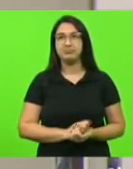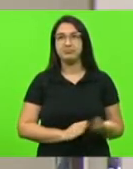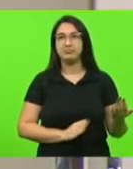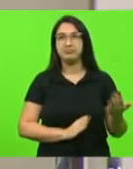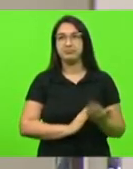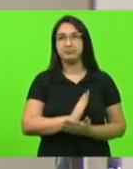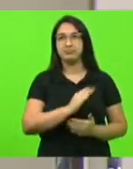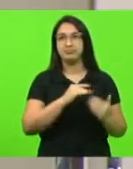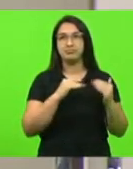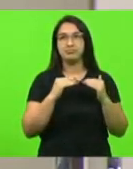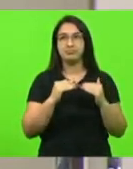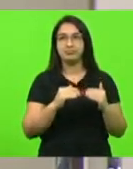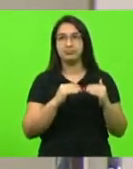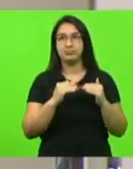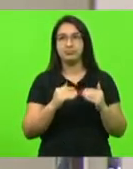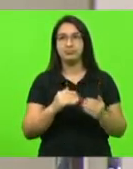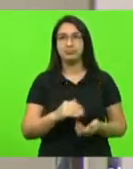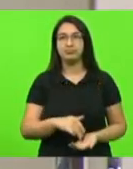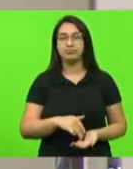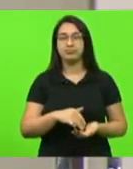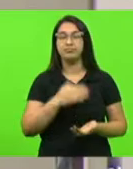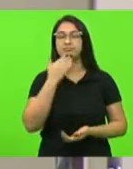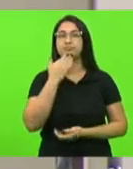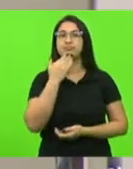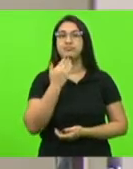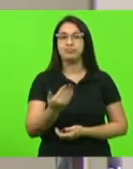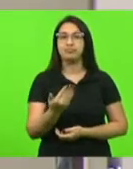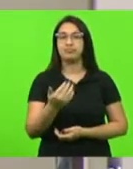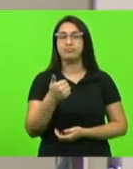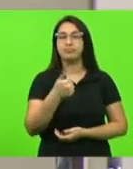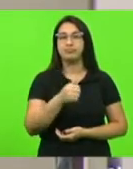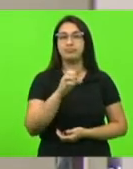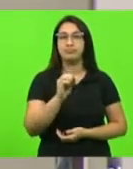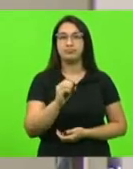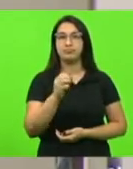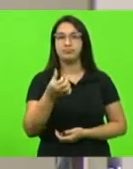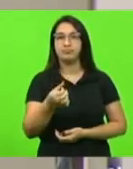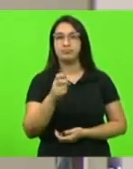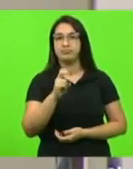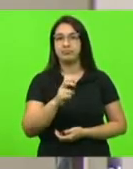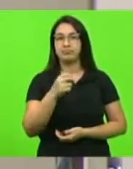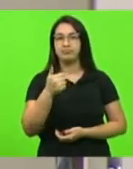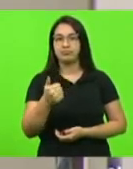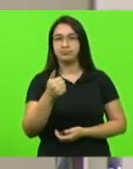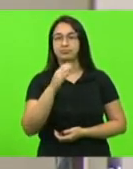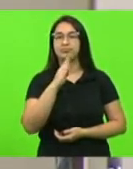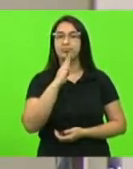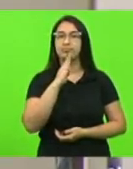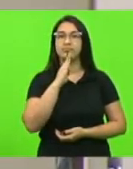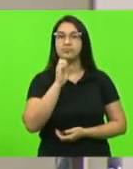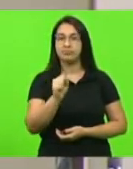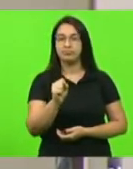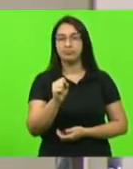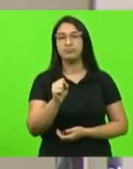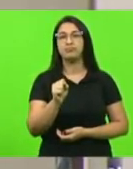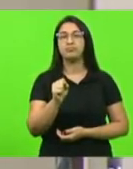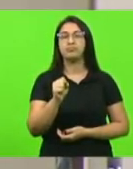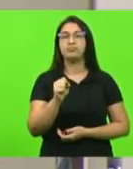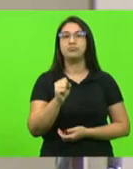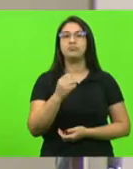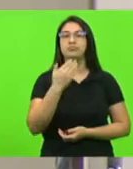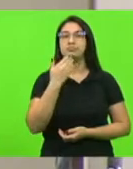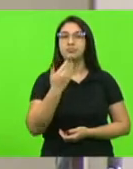aprovado por unanimidade requerimentos requerimento 1651 autor deputado Bruno Souza solicitando ao presidente da Fesporte